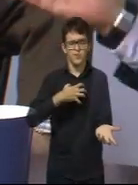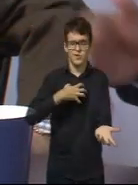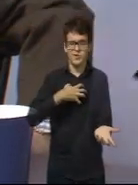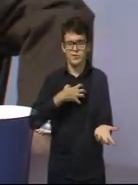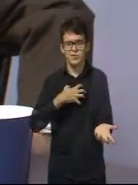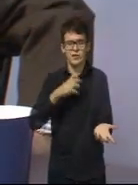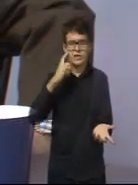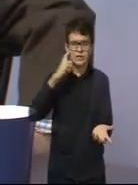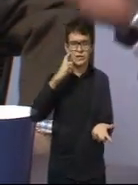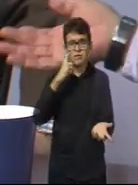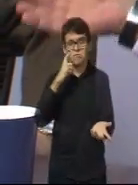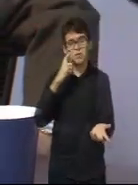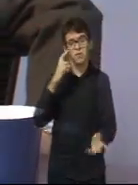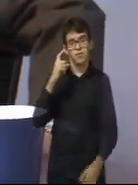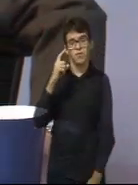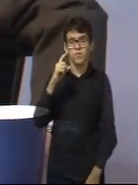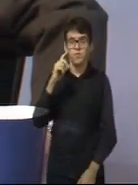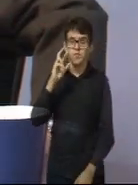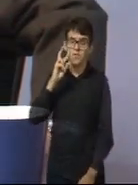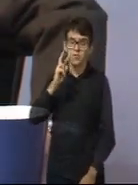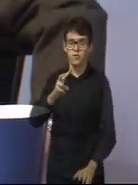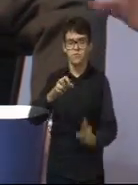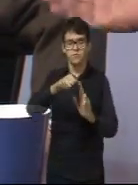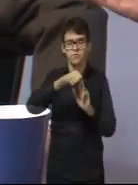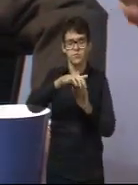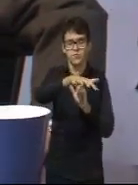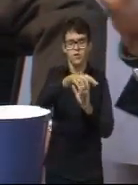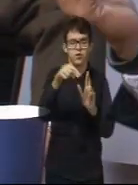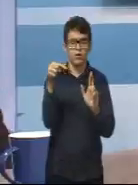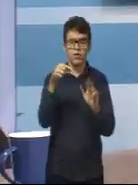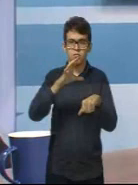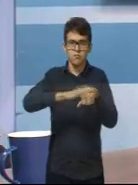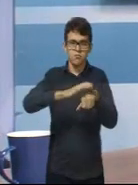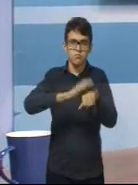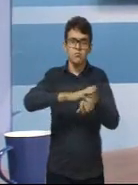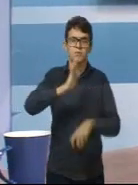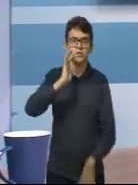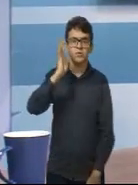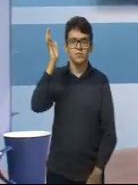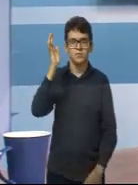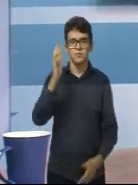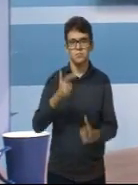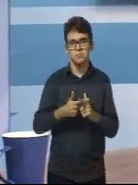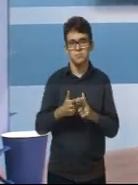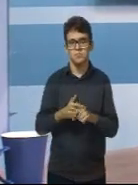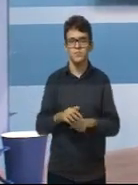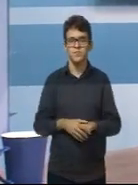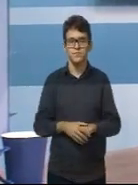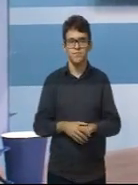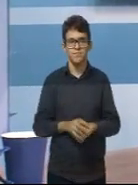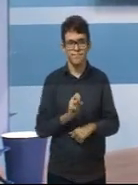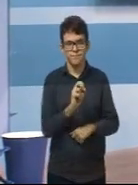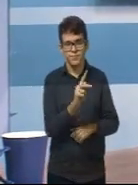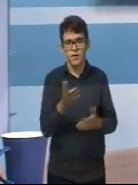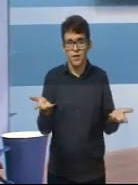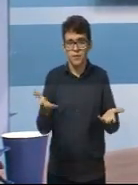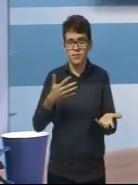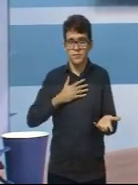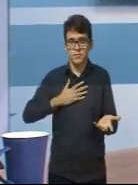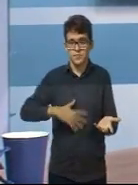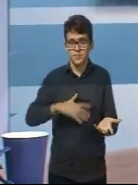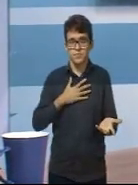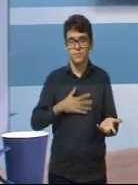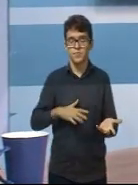é que as redes sociais vão criar de problemas ou de soluções para nós. Né? Deixa eu fazer o nosso primeiro intervalo. E quando voltarmos,